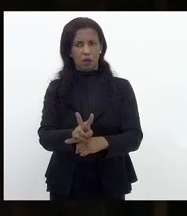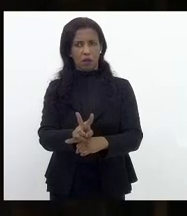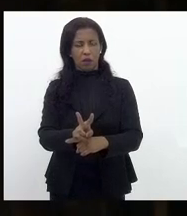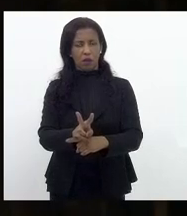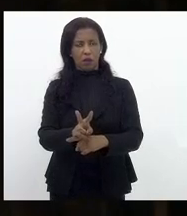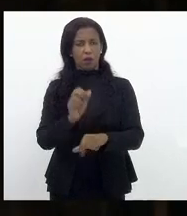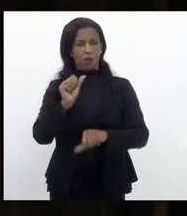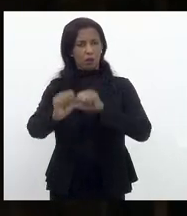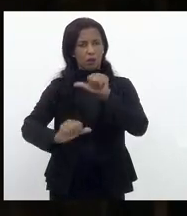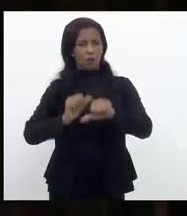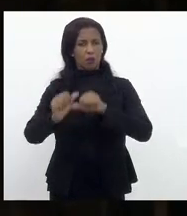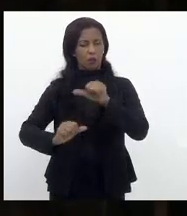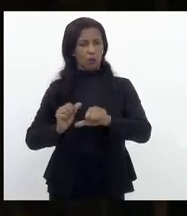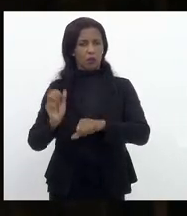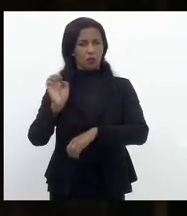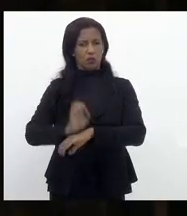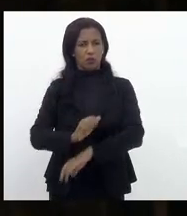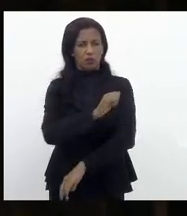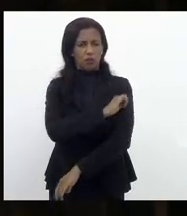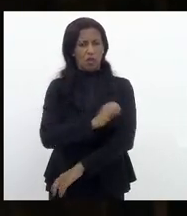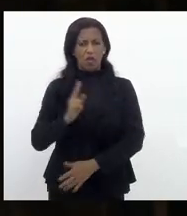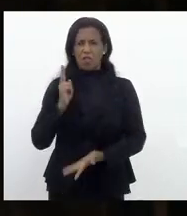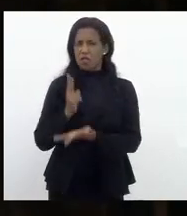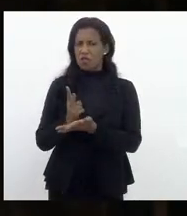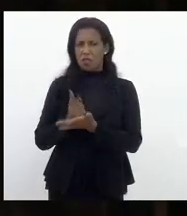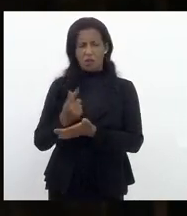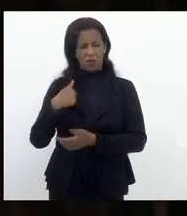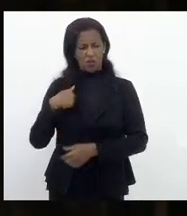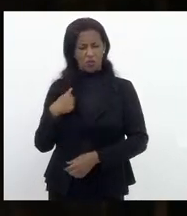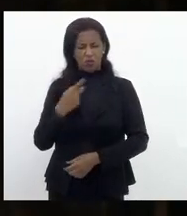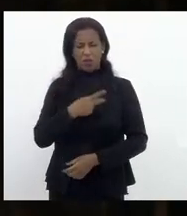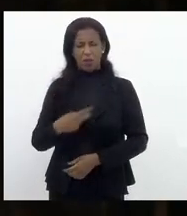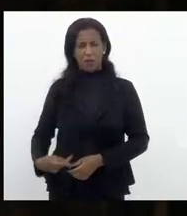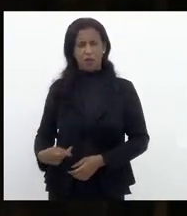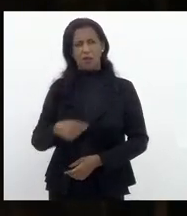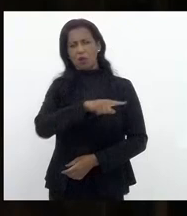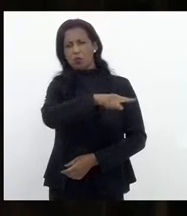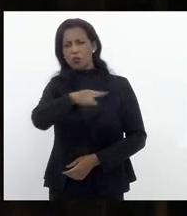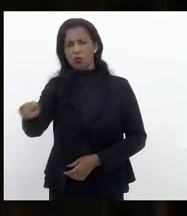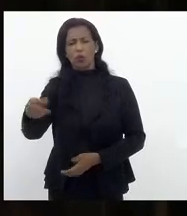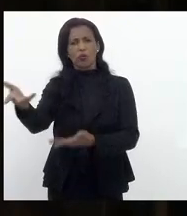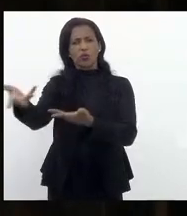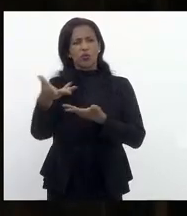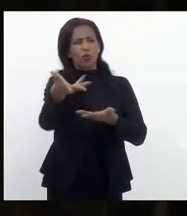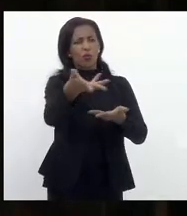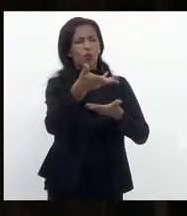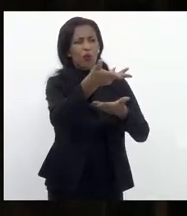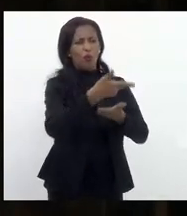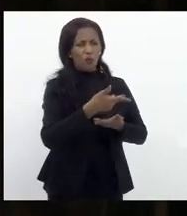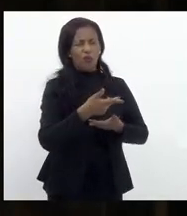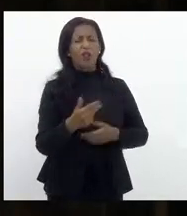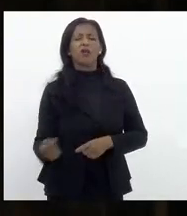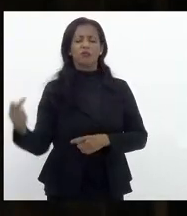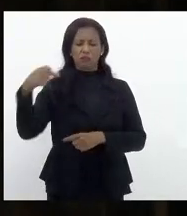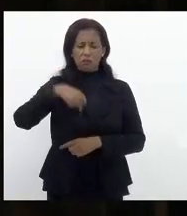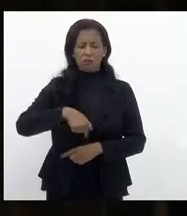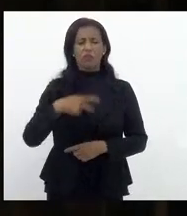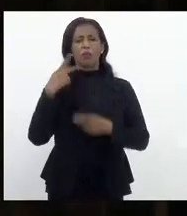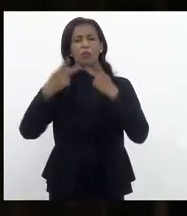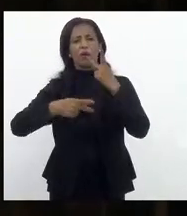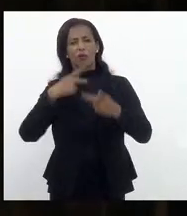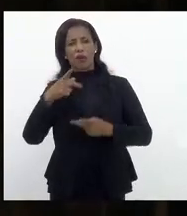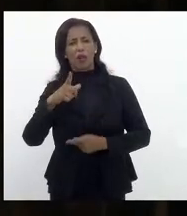do Rio de Janeiro sempre que eu tiver presidindo a sessão nessa casa e senhores e senhoras estão convidados para uns da